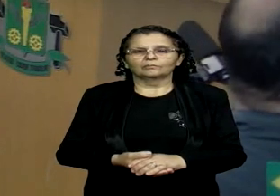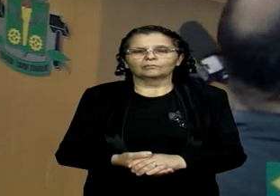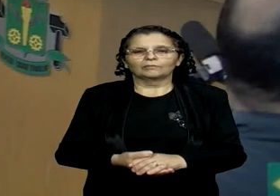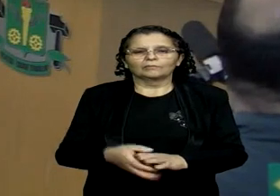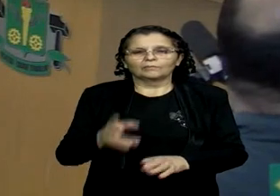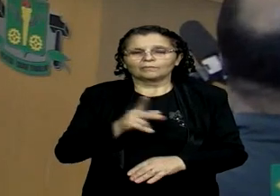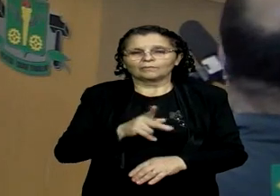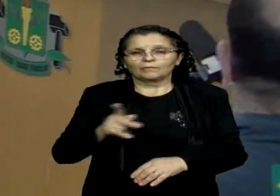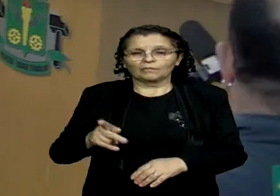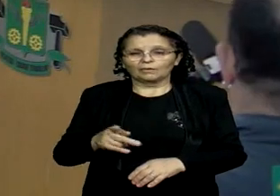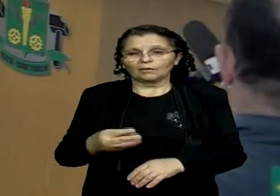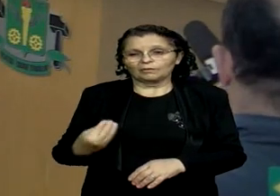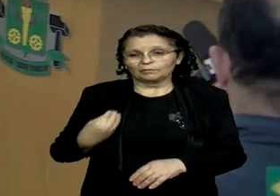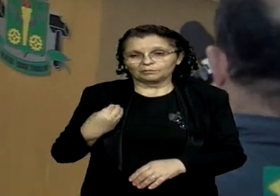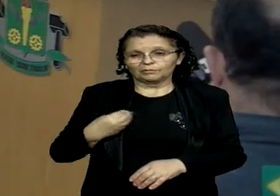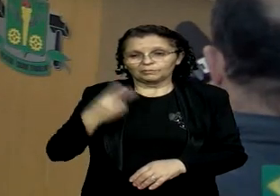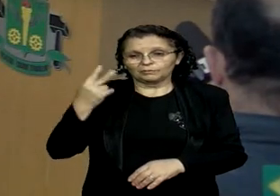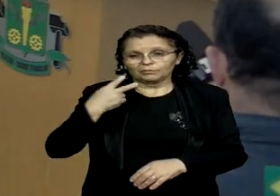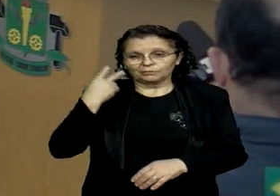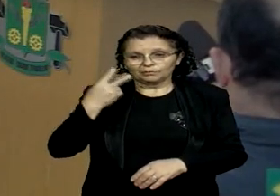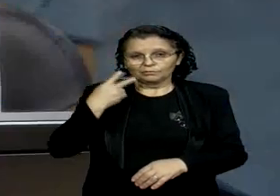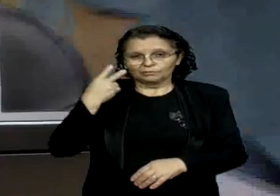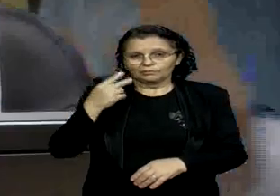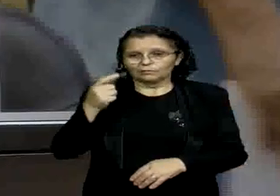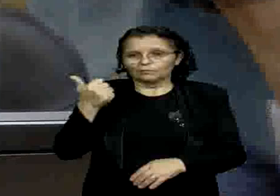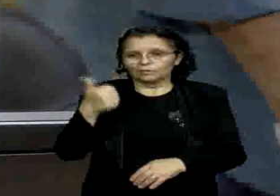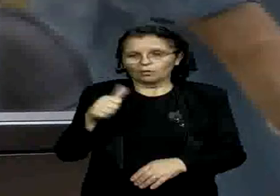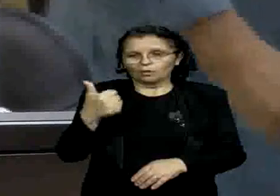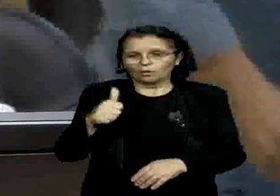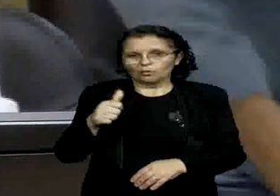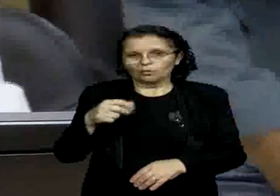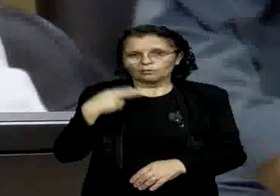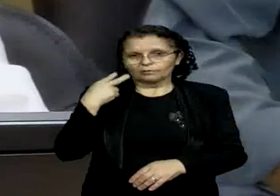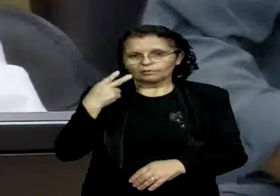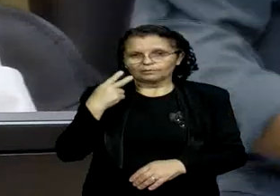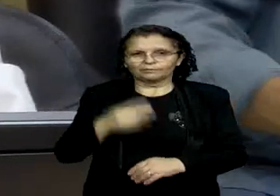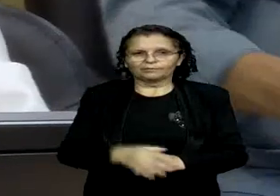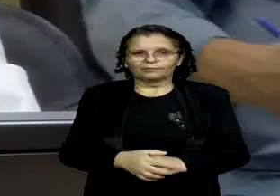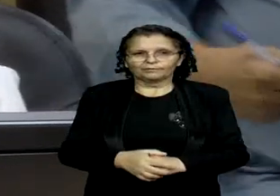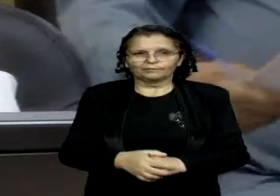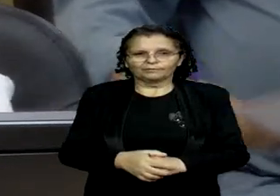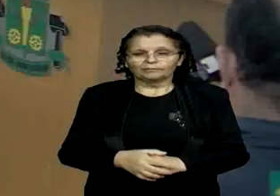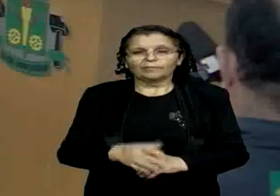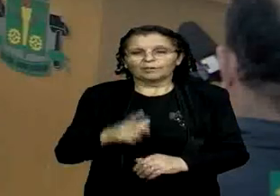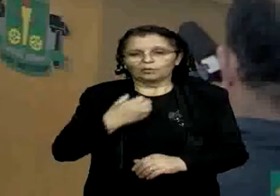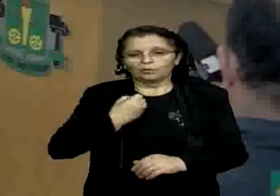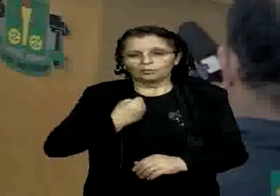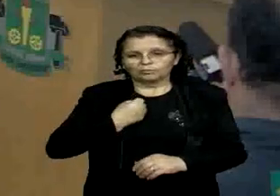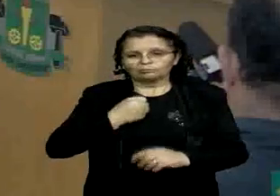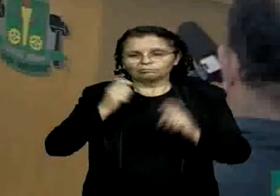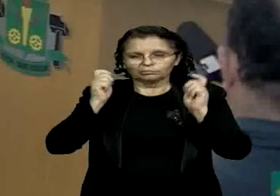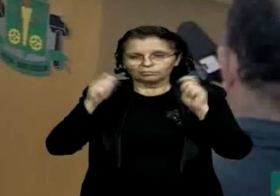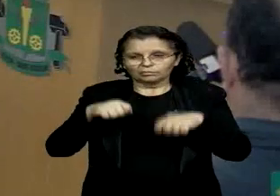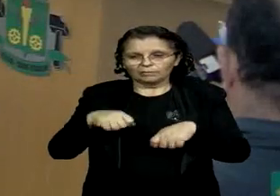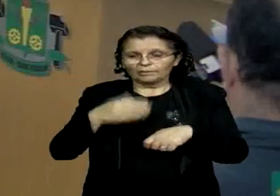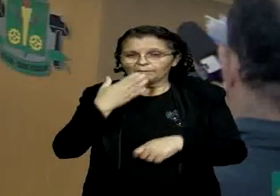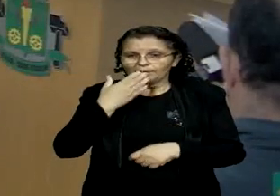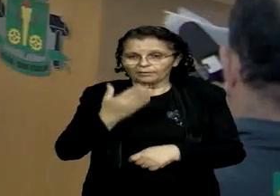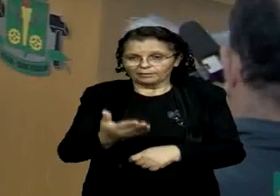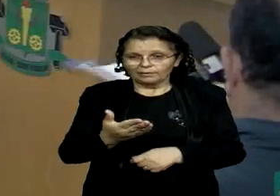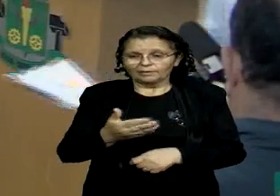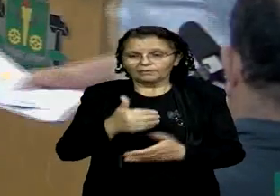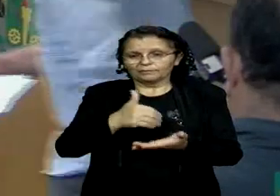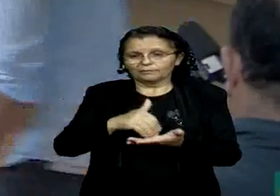Senhor presidente, encontram-se presentes até o momento 11 vereadores. Havendo o número regimental, solicito à